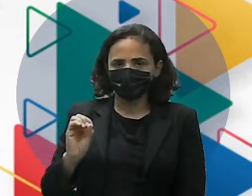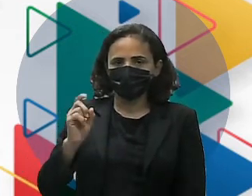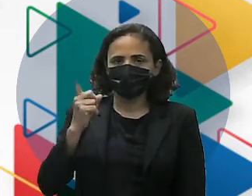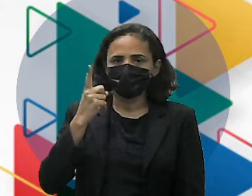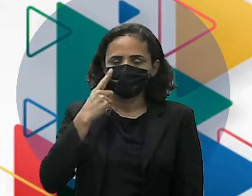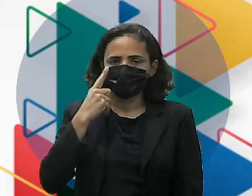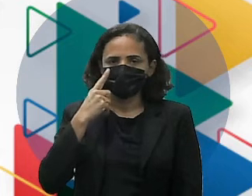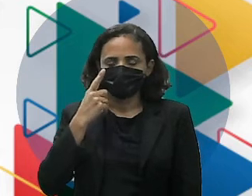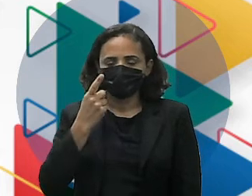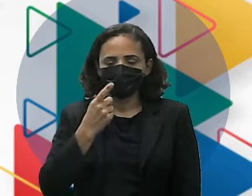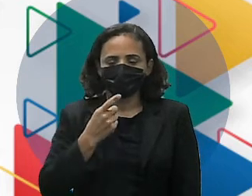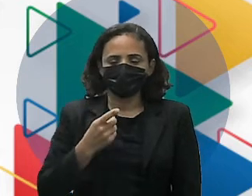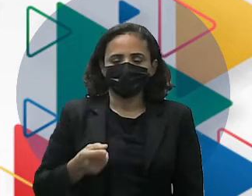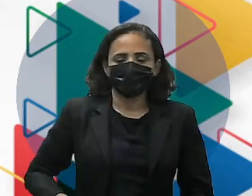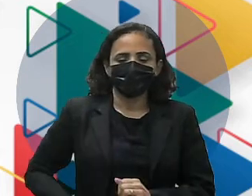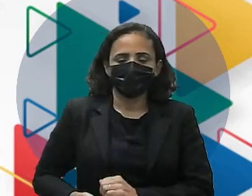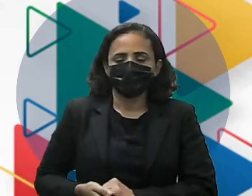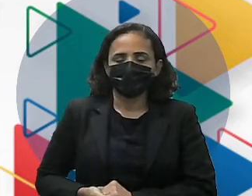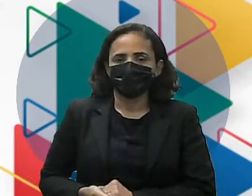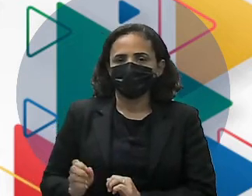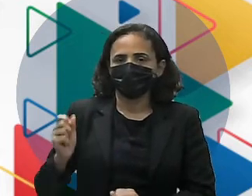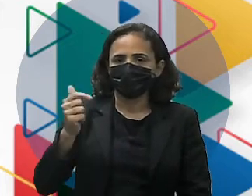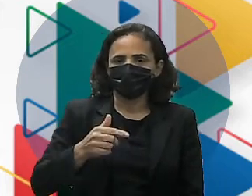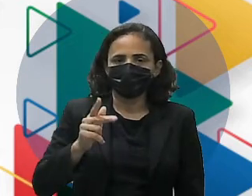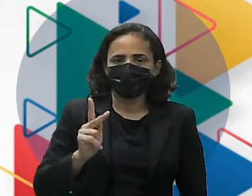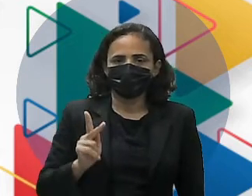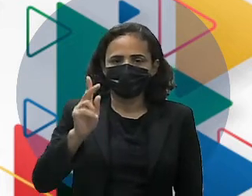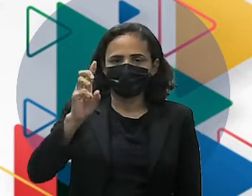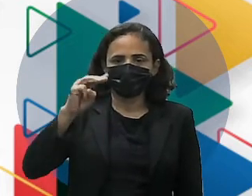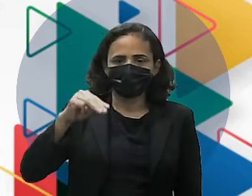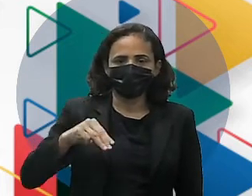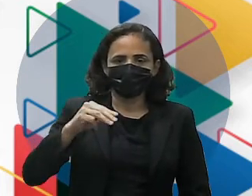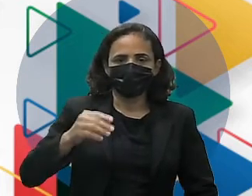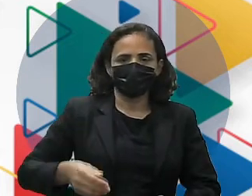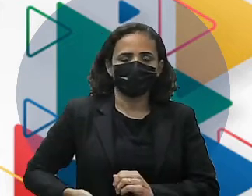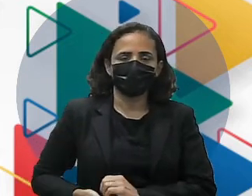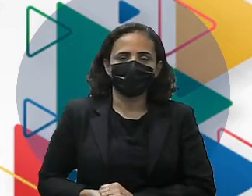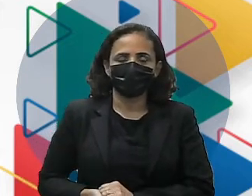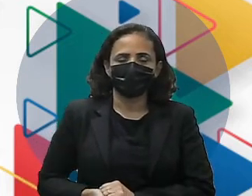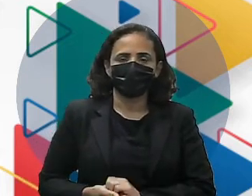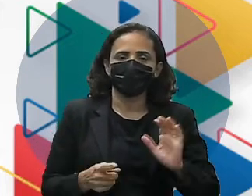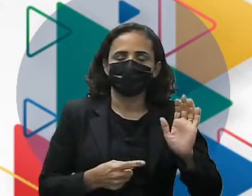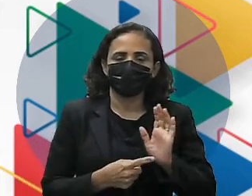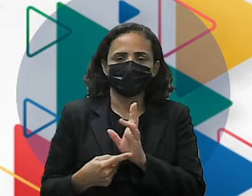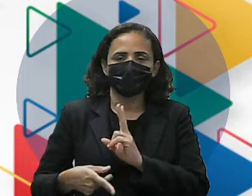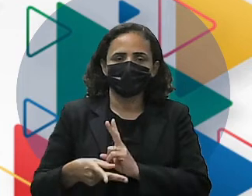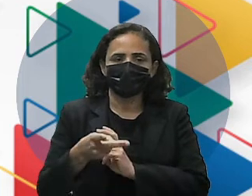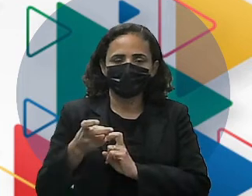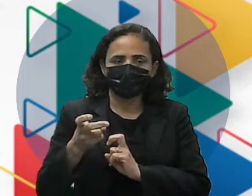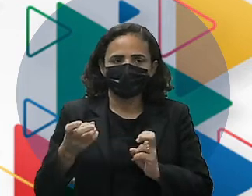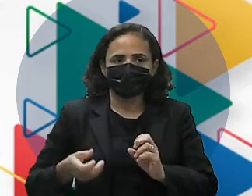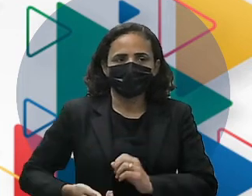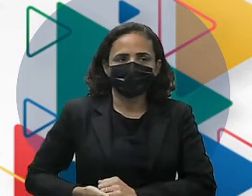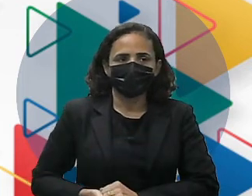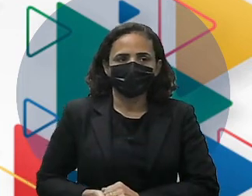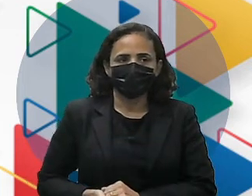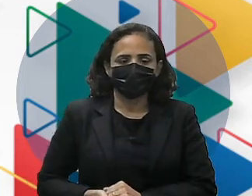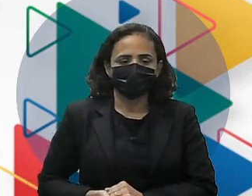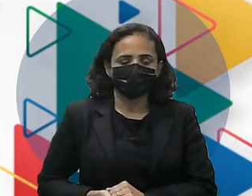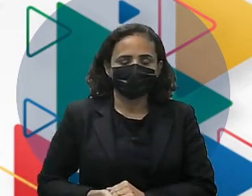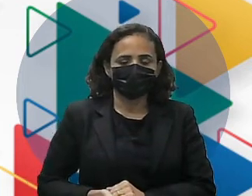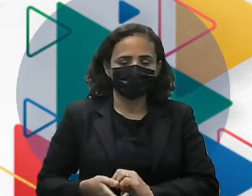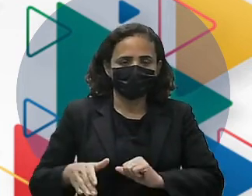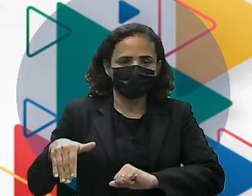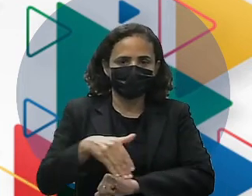nela 2 km, beleza? A questão ainda indica para a gente que temos uma parte da